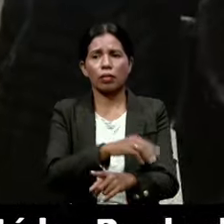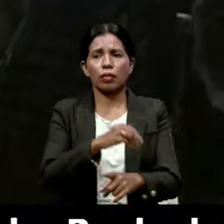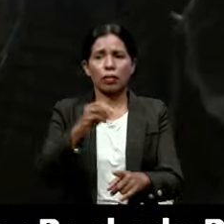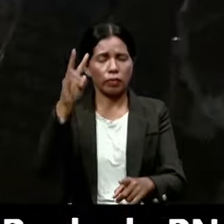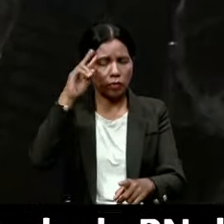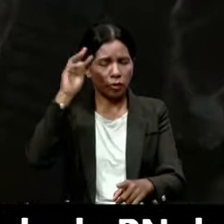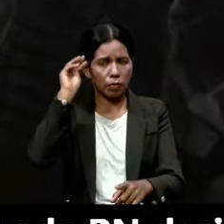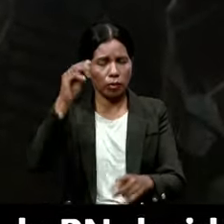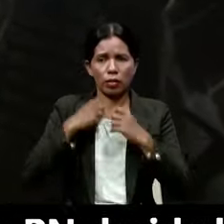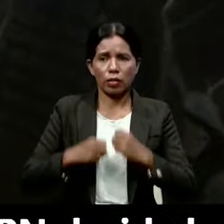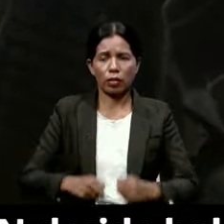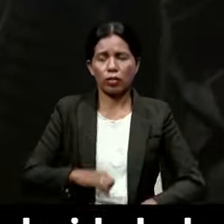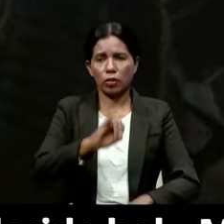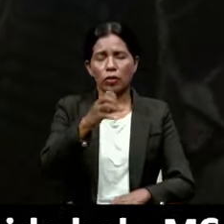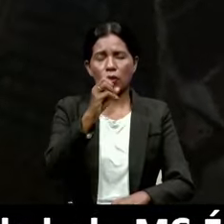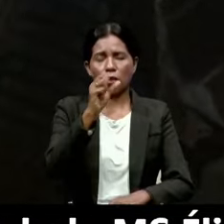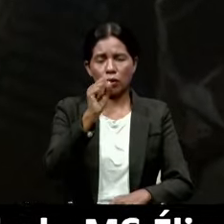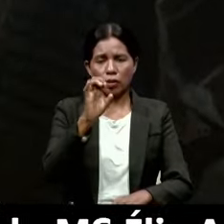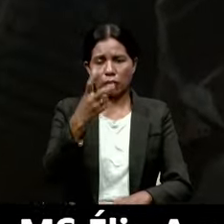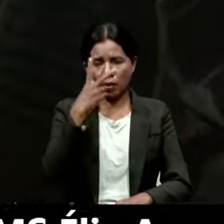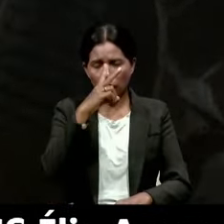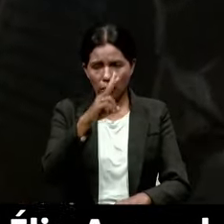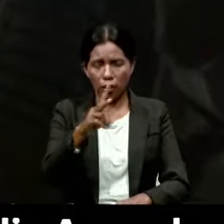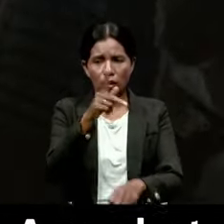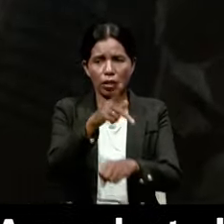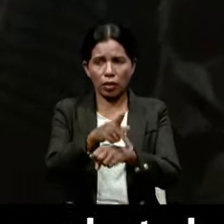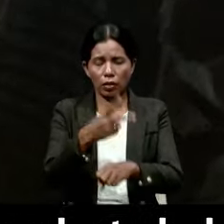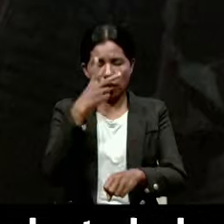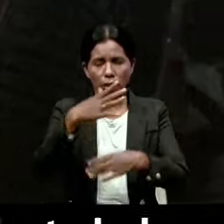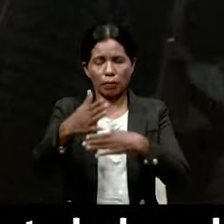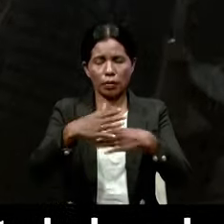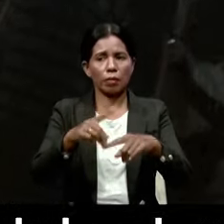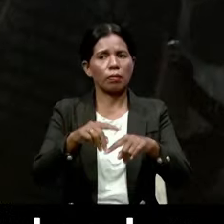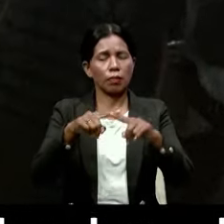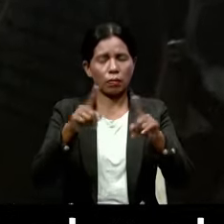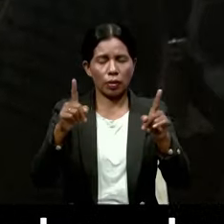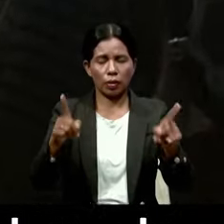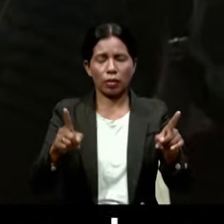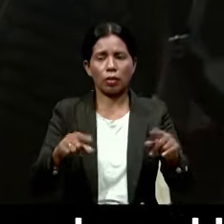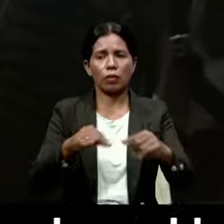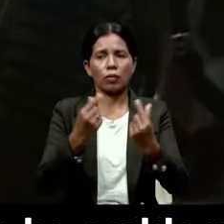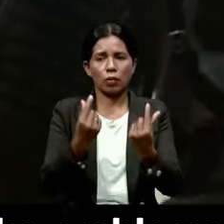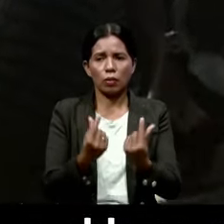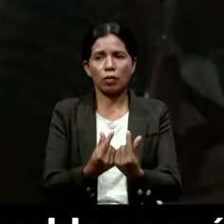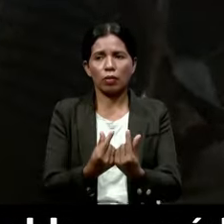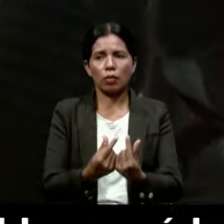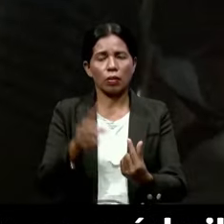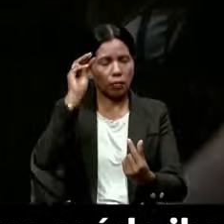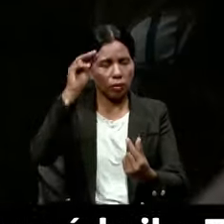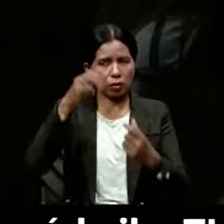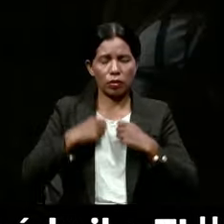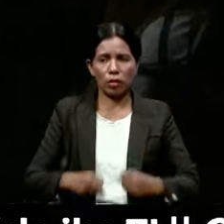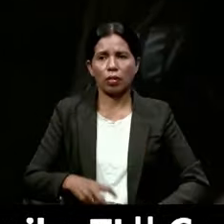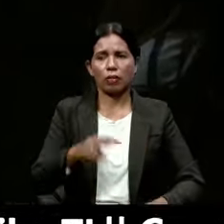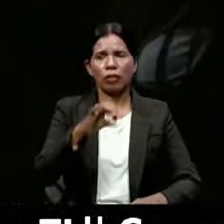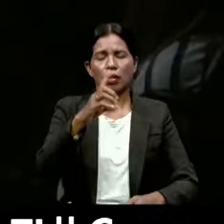vice ministro Saúde José Magno Tunqueda sia kalang ne, kodi hare besik mai be portavoz komisão equipa integrado i Ministério Saúde Vidal